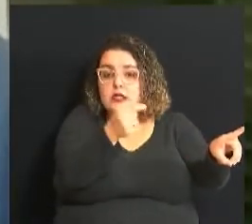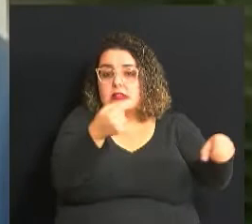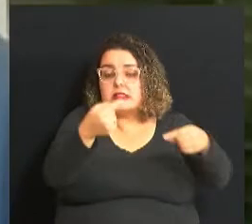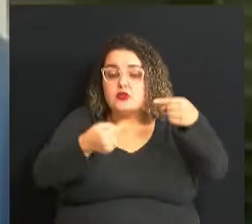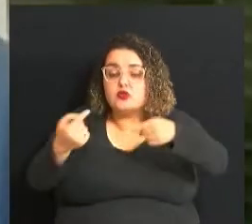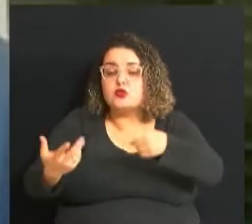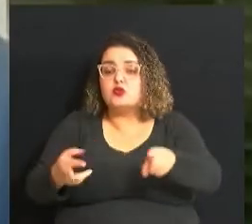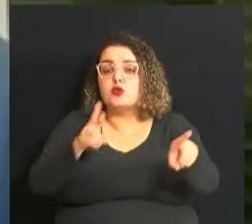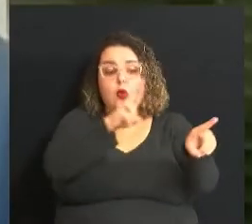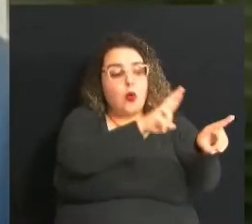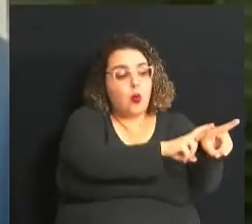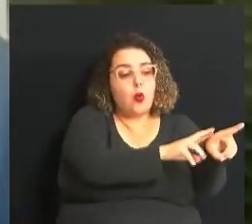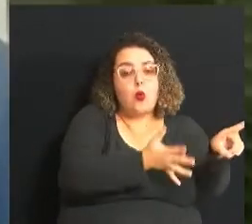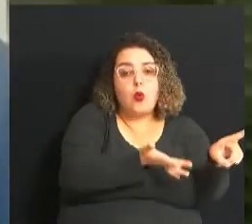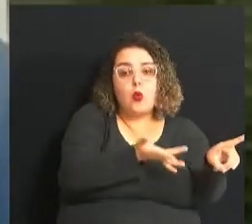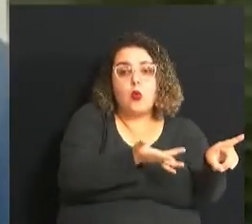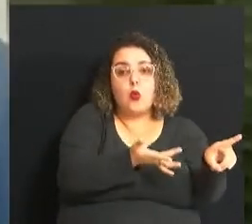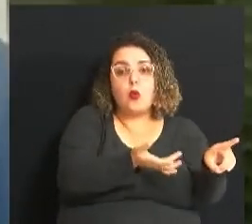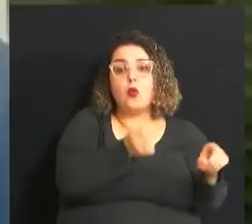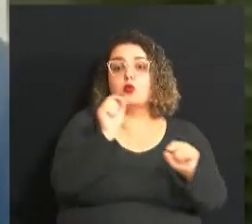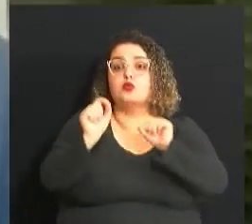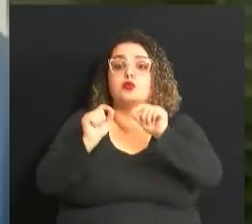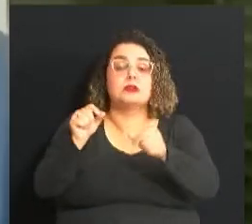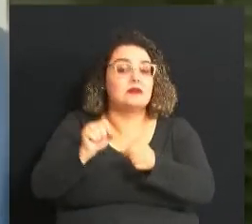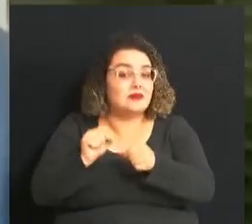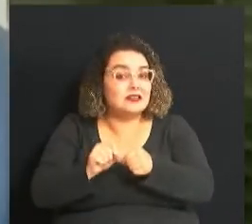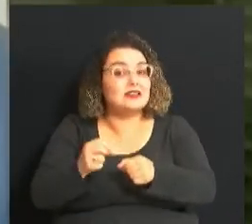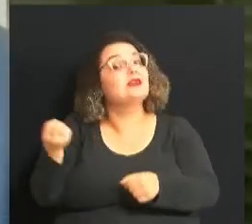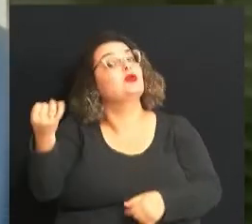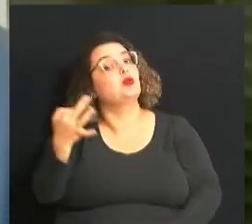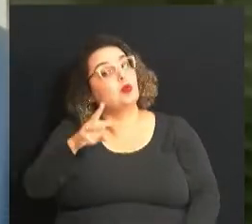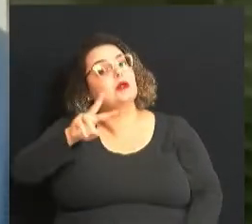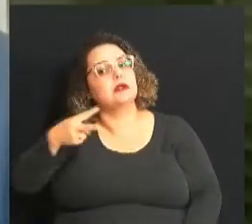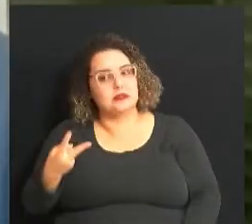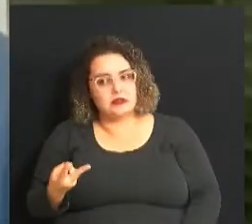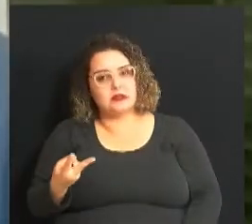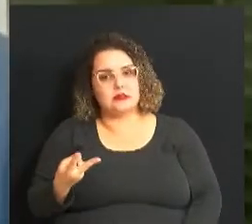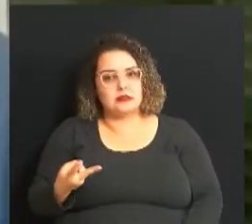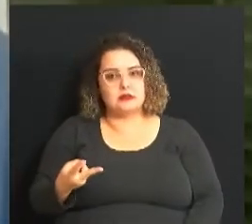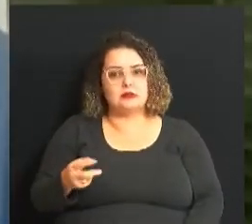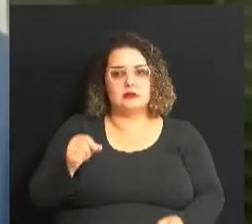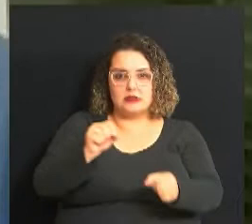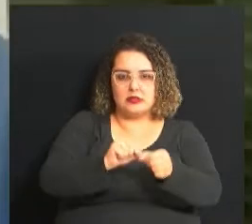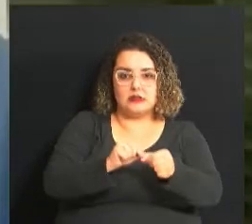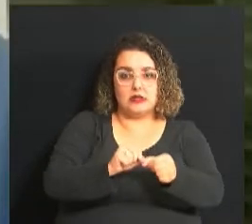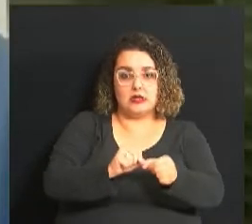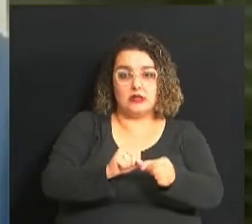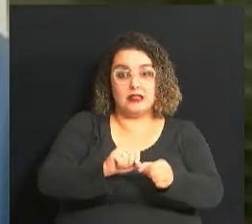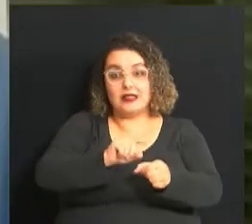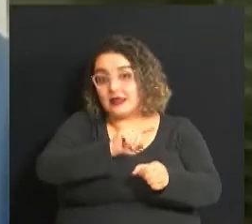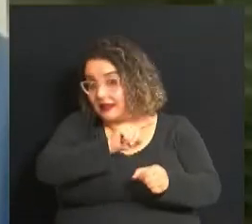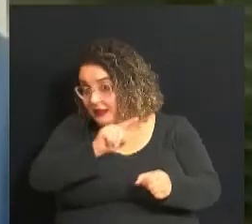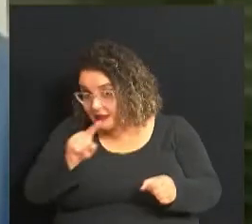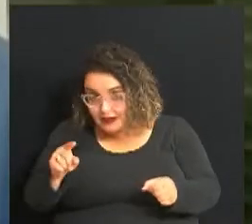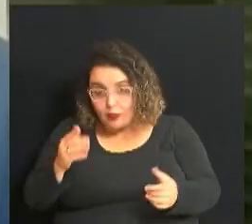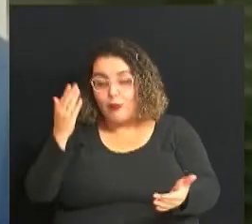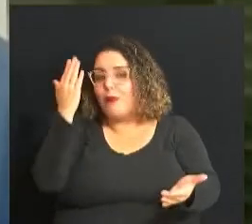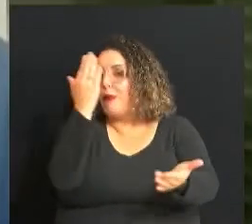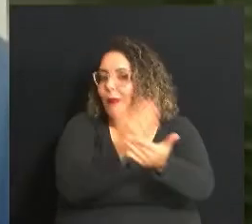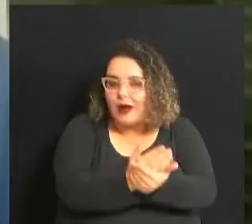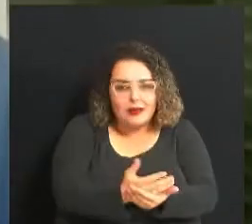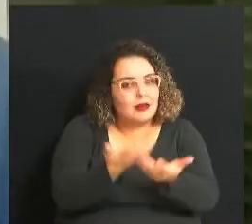fazer e com que frequência fazer, e não fazer mais. Então, essa é a